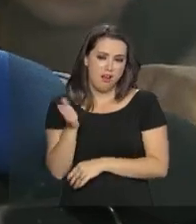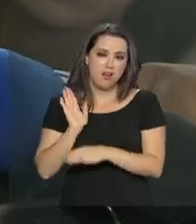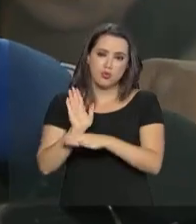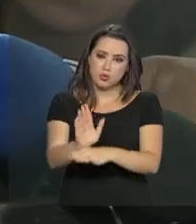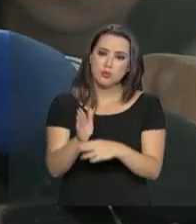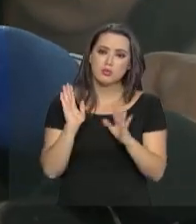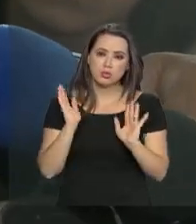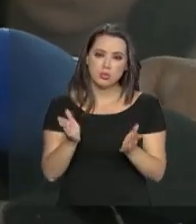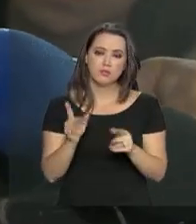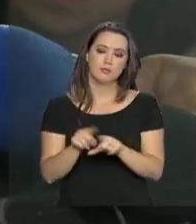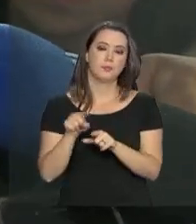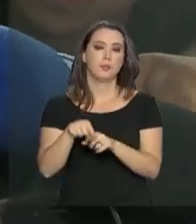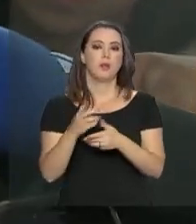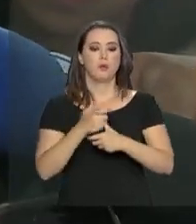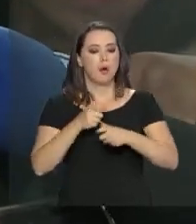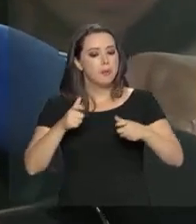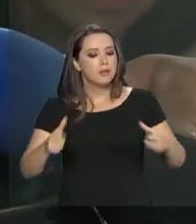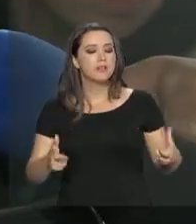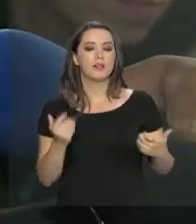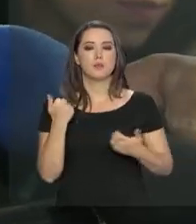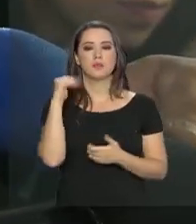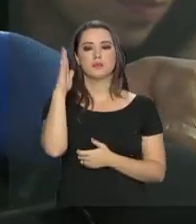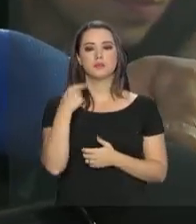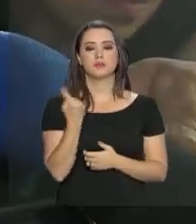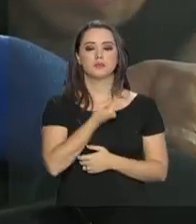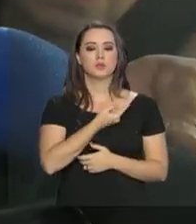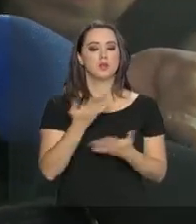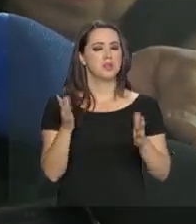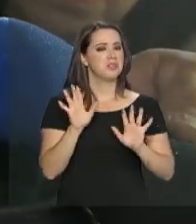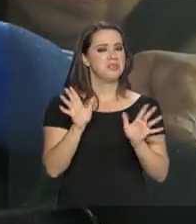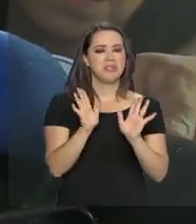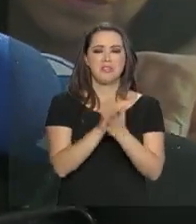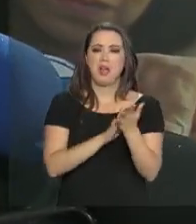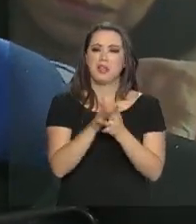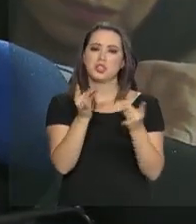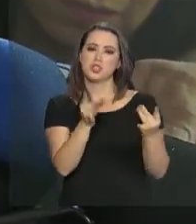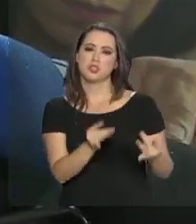isso seja reforçado, ampliado, mas também não desceu em detalhe a nada além disso.